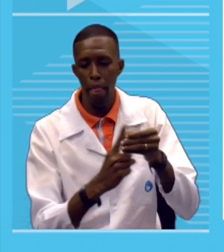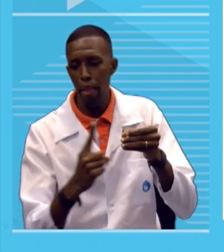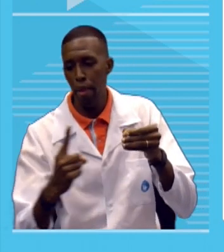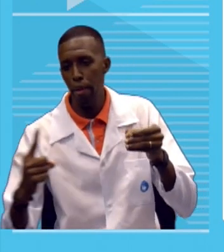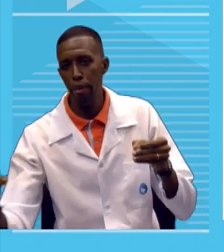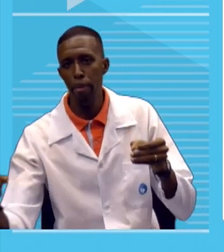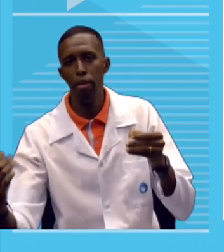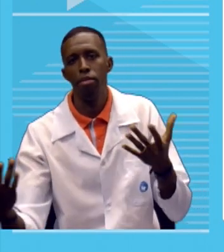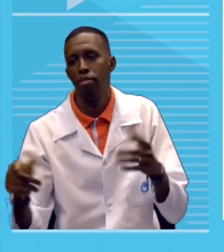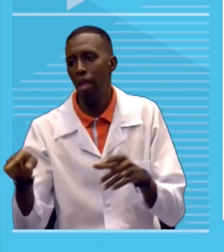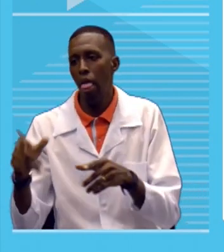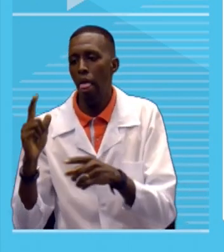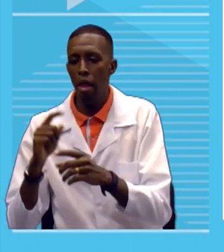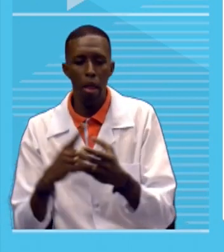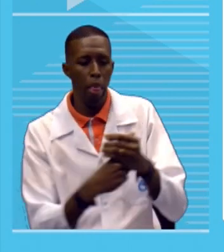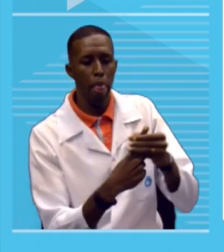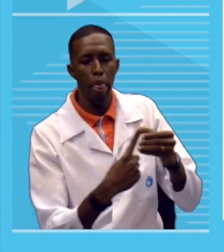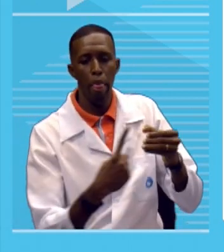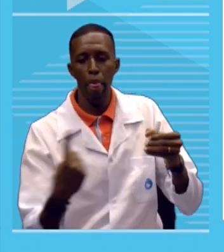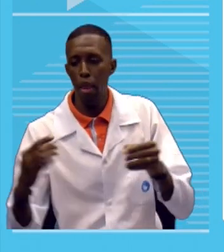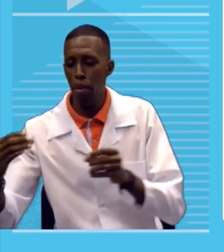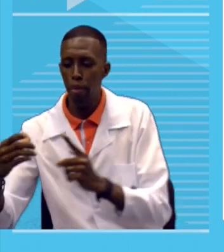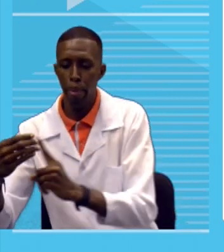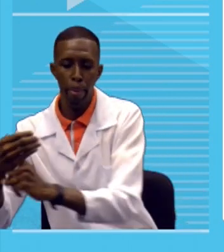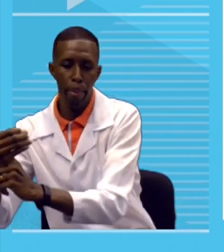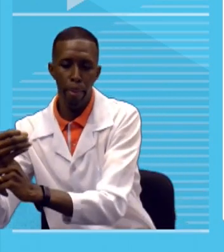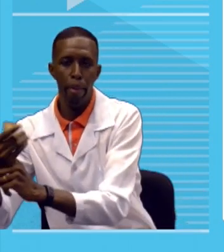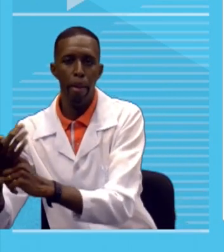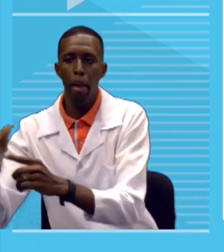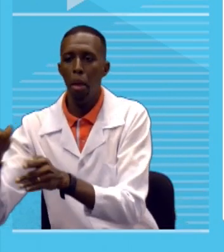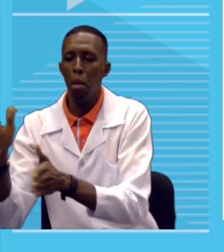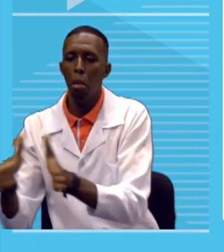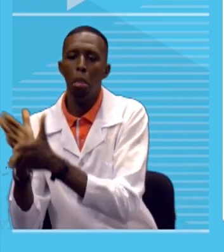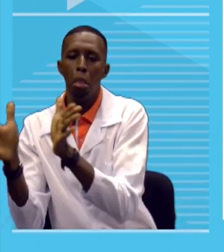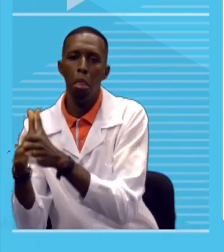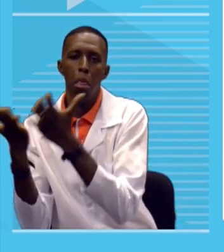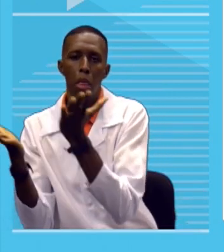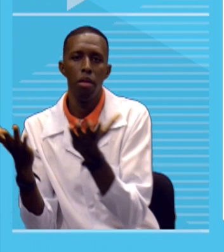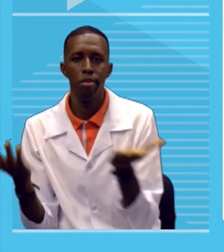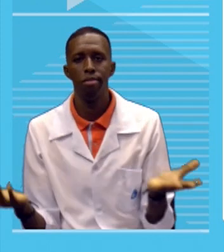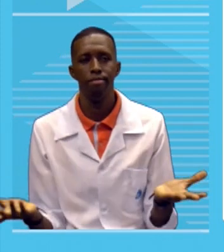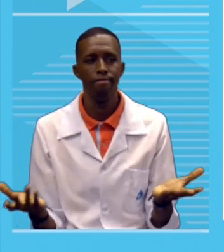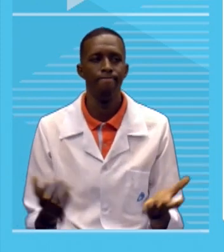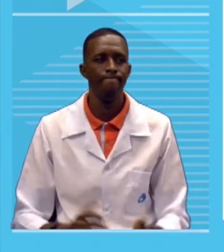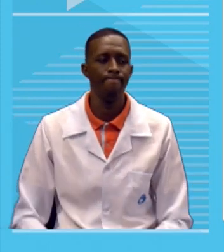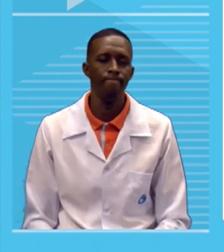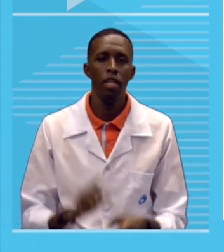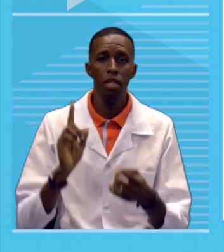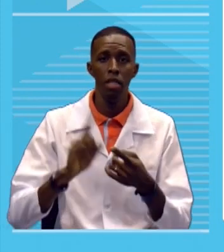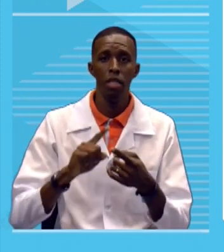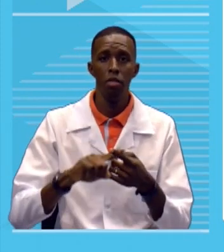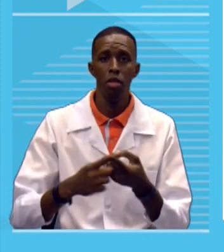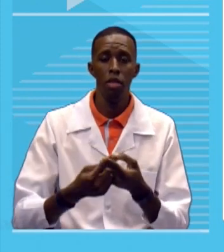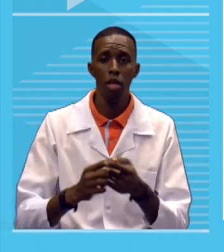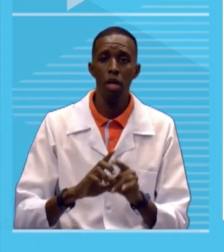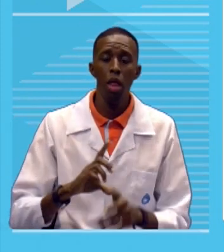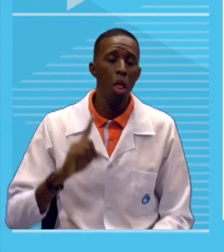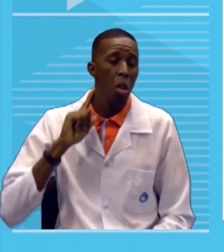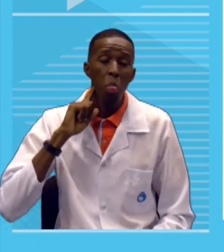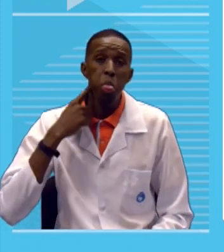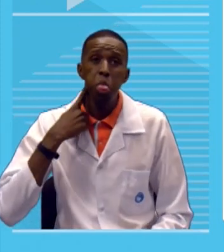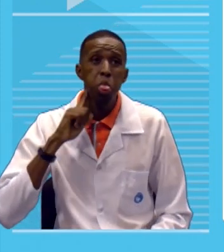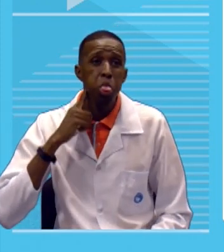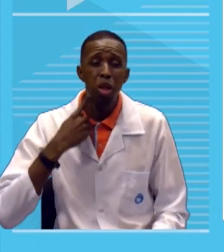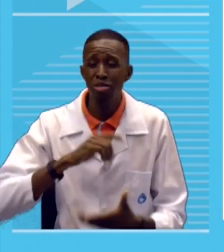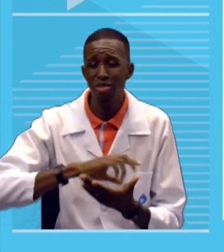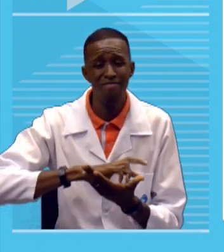dessas cidades. Temos aqui a poluição das águas, do ar, do solo, poluição sonora,